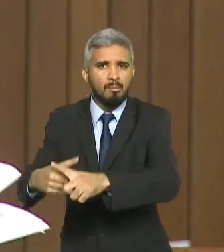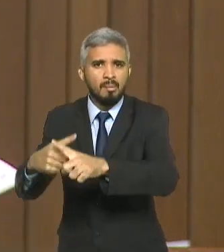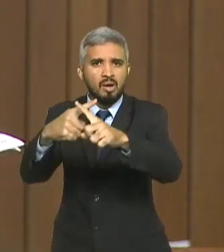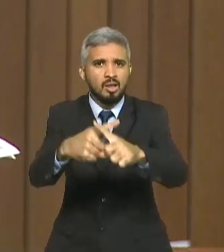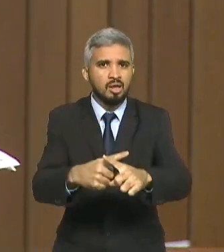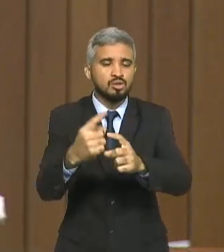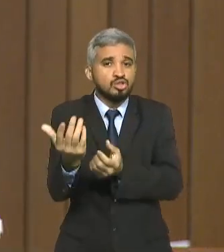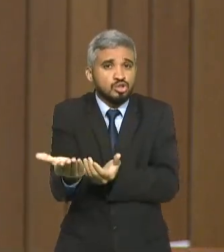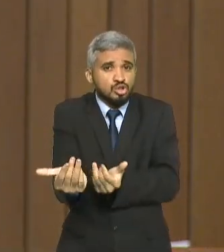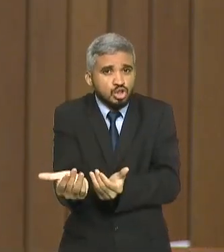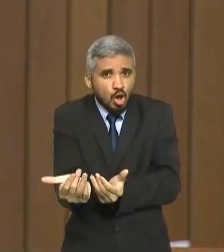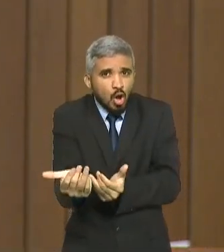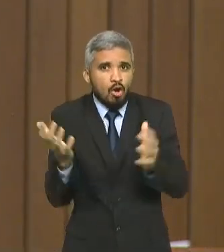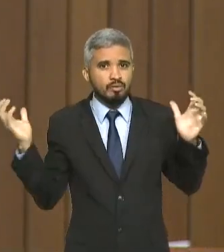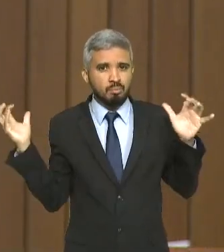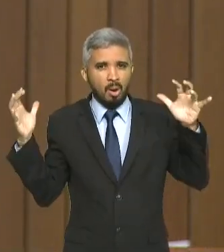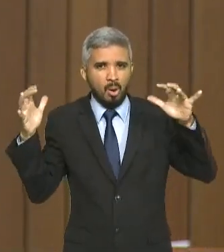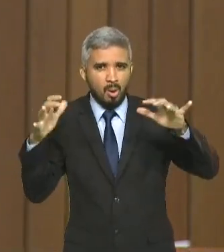lá,